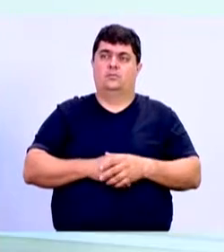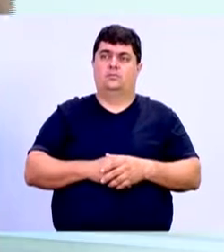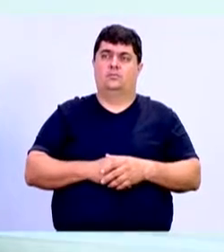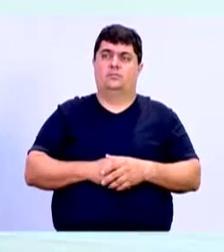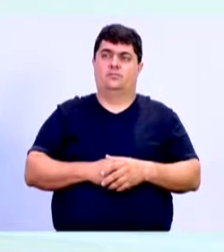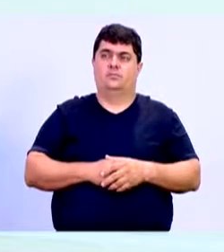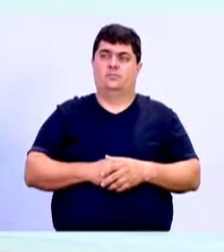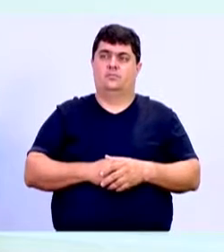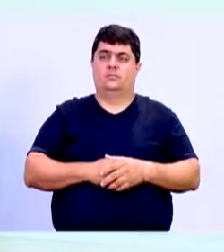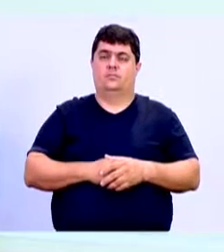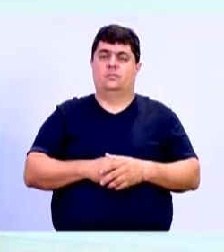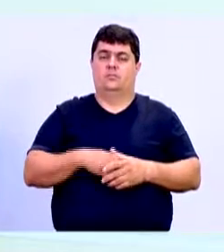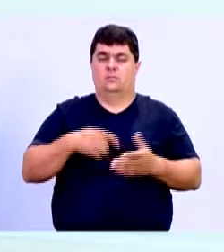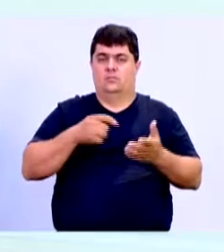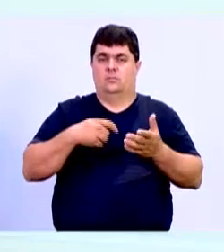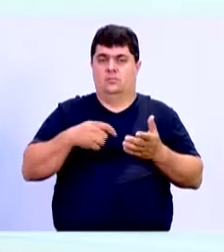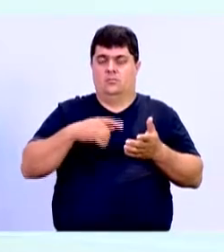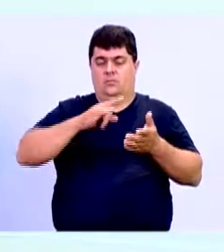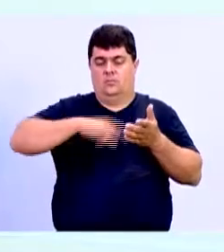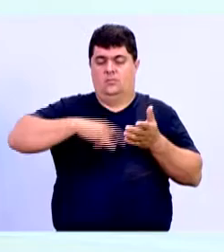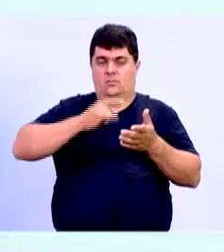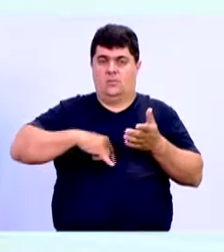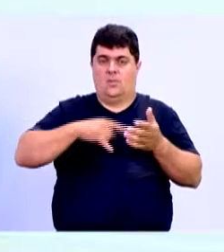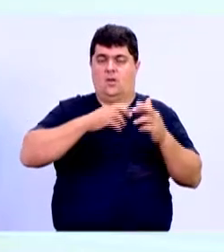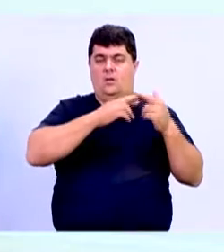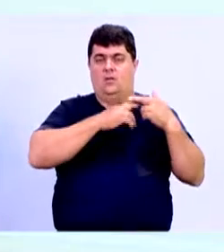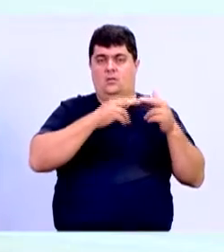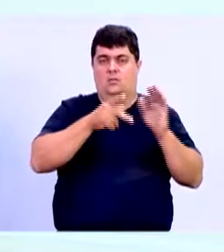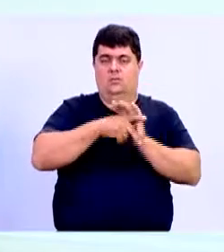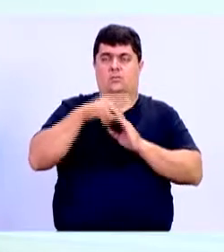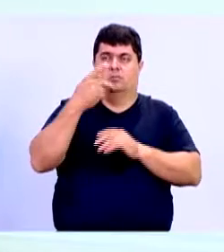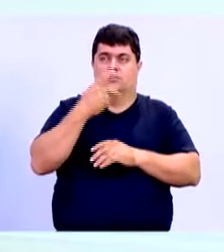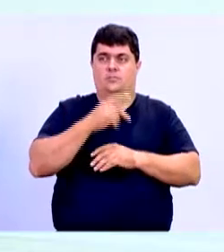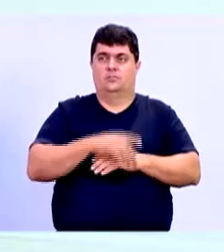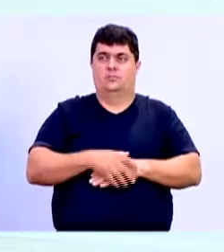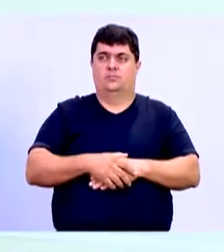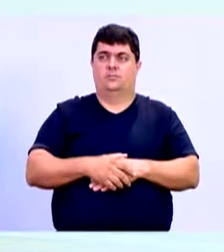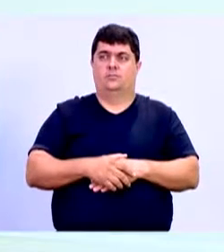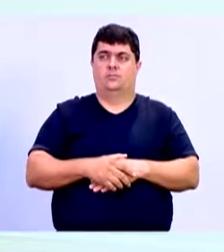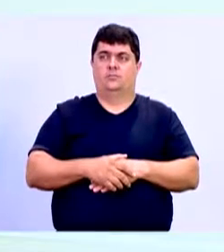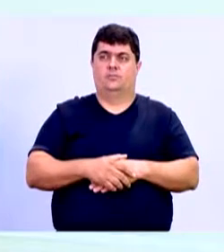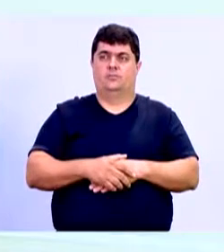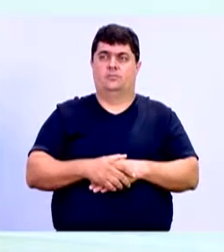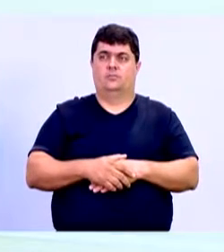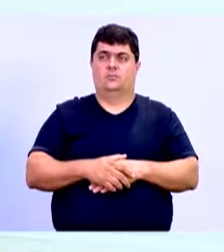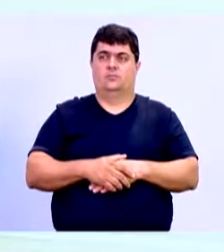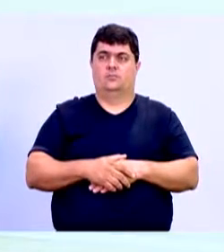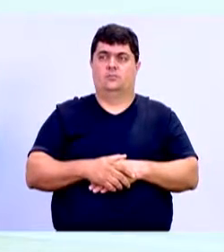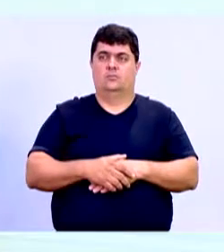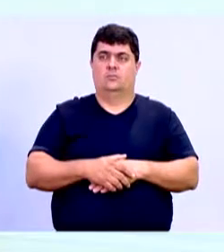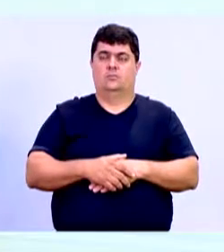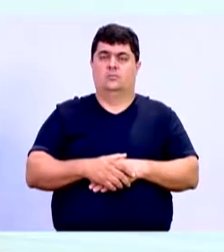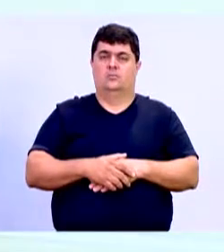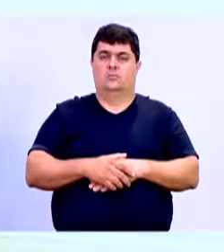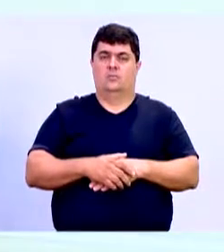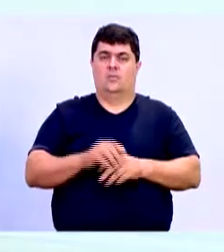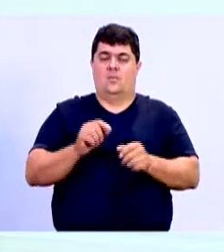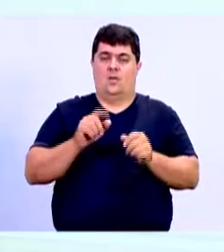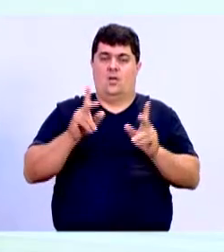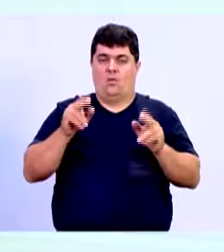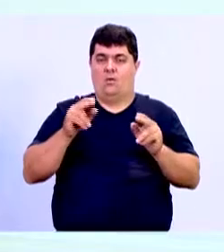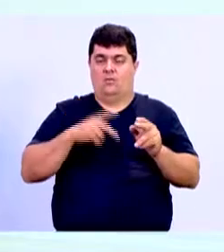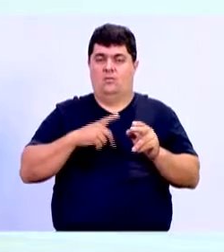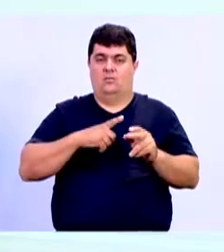E nesse momento ele assina um documento em que ele assume essa responsabilidade. E a central faz, vamos dizer assim, o cara crachá,